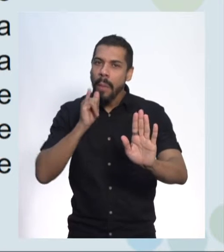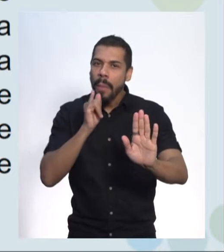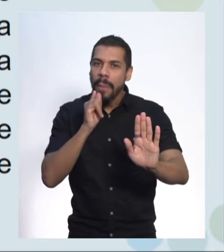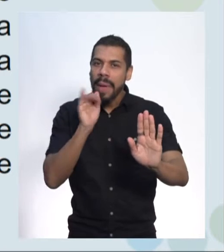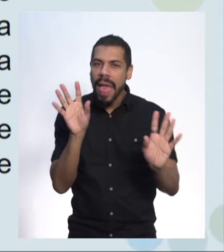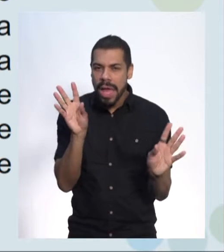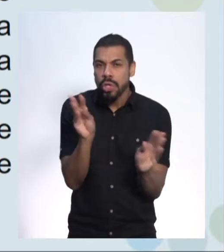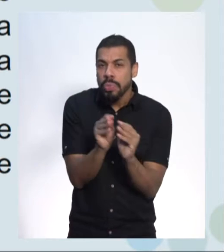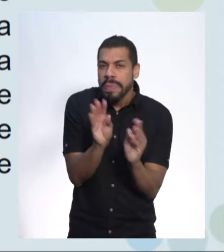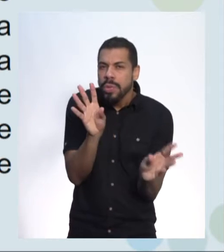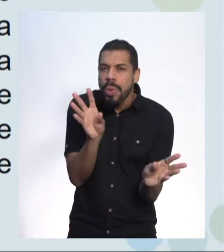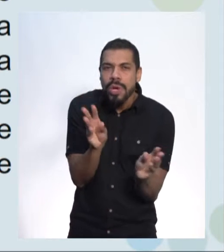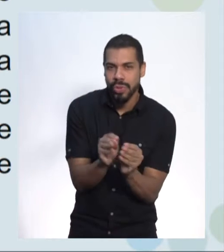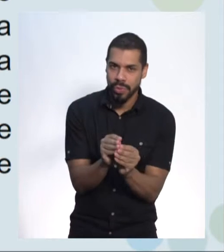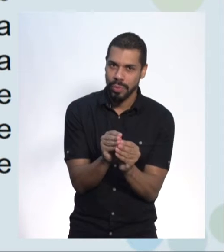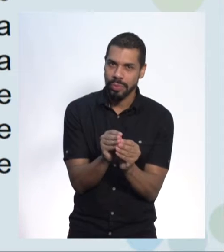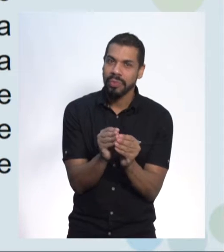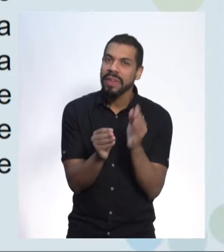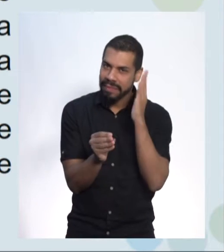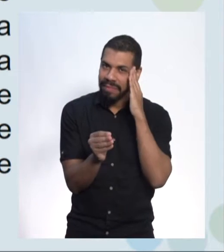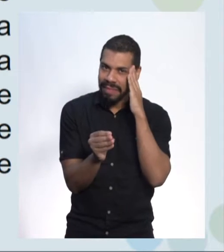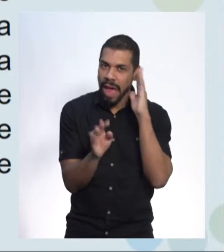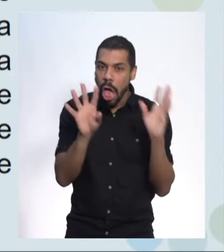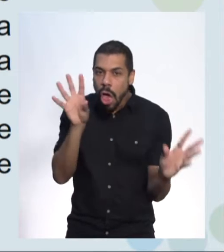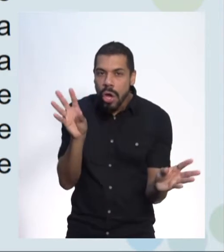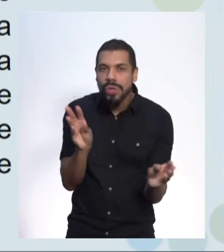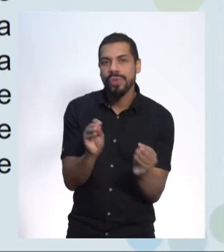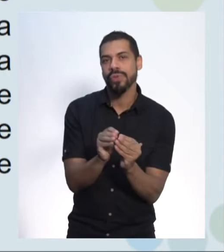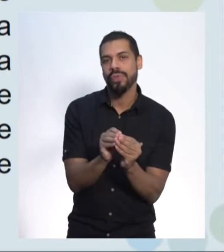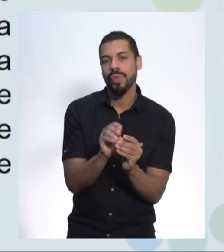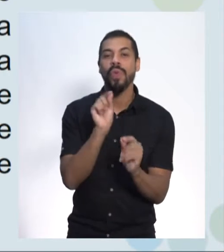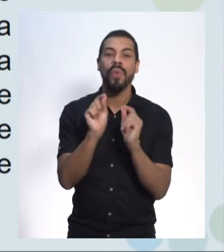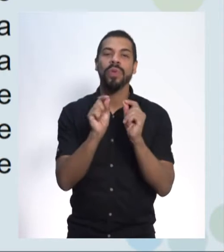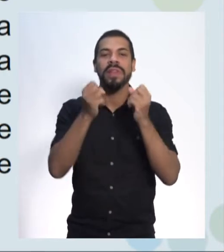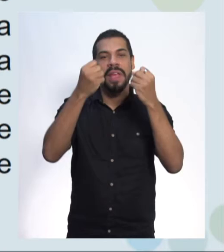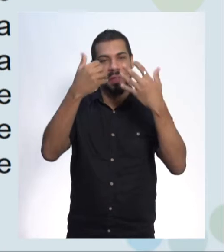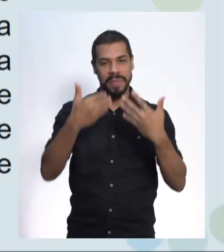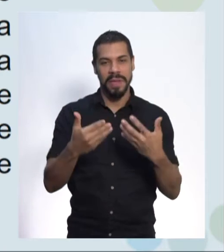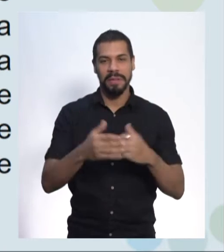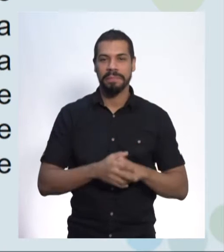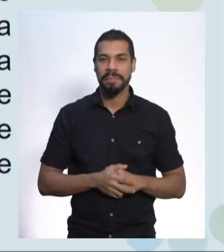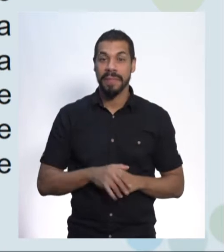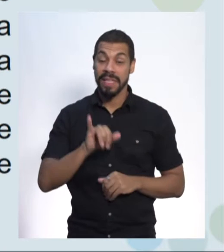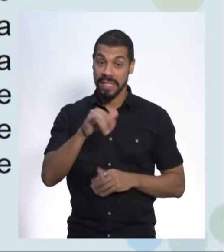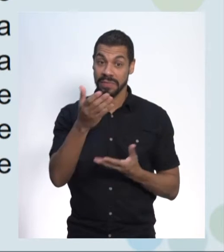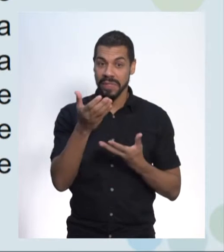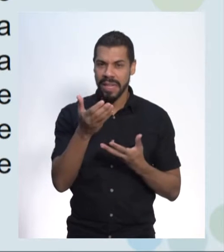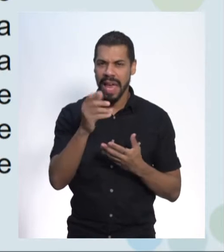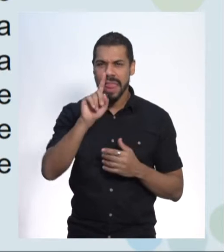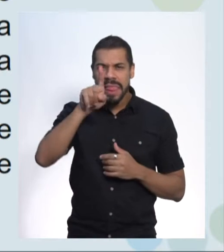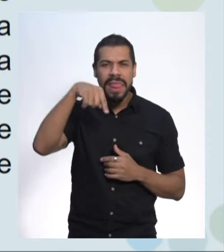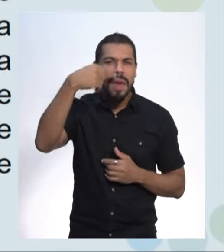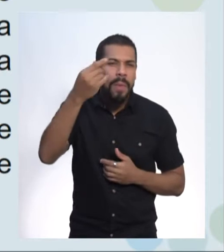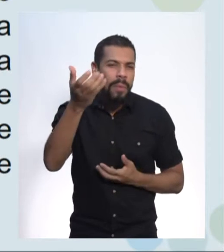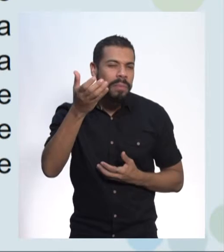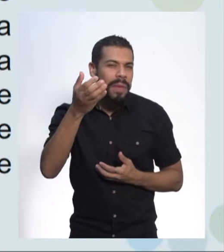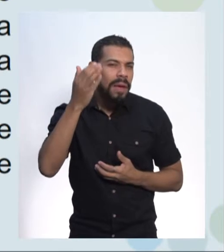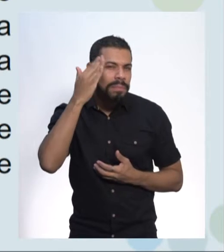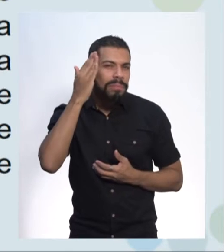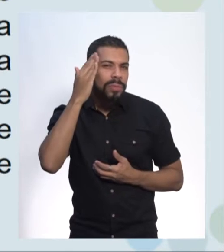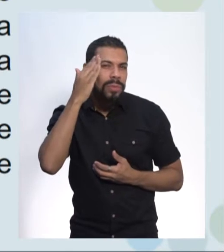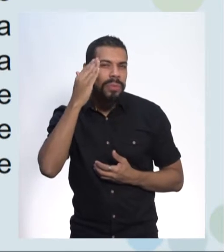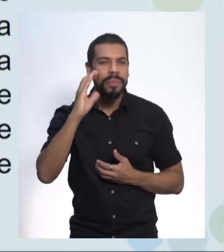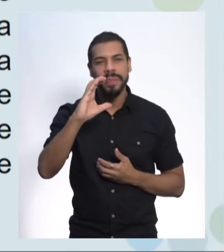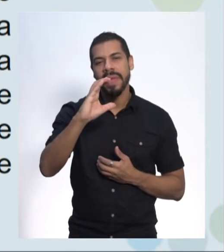muito resumida. Então, a gente tem bem resumidamente aquilo que Campbell está falando. Se vocês quiserem aprofundar, é um livro que eu aconselho ler para quem quer trabalhar